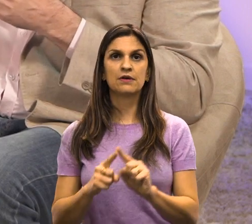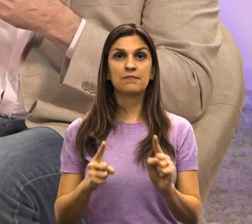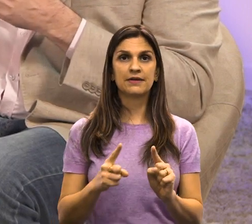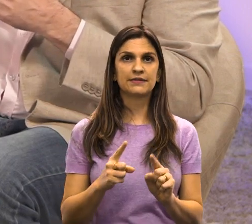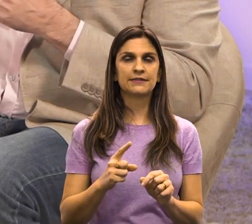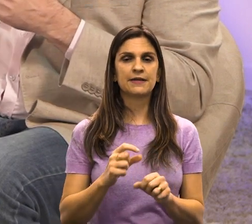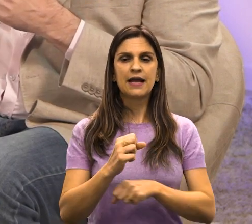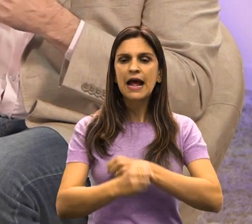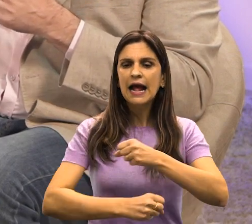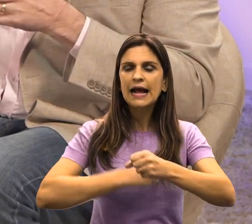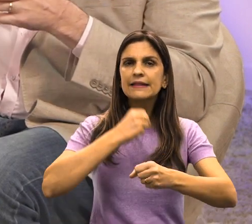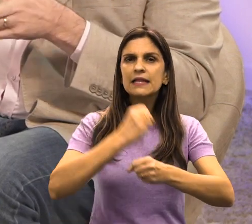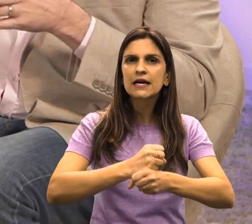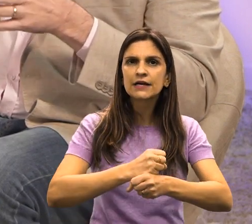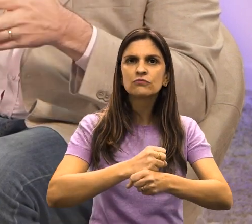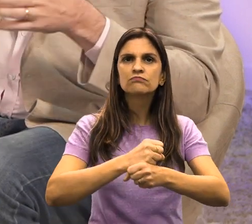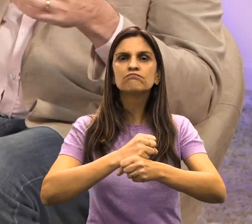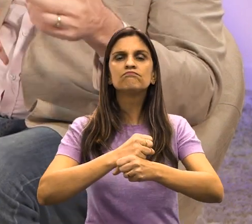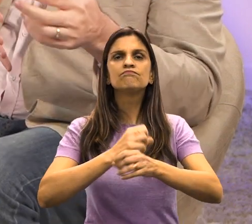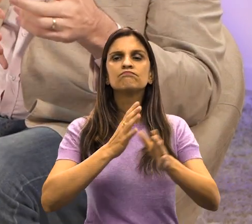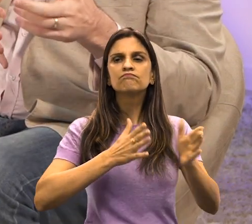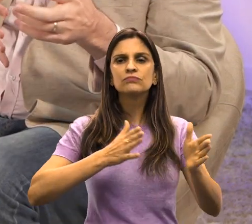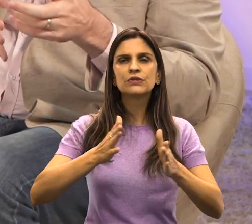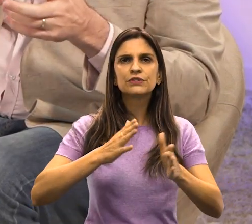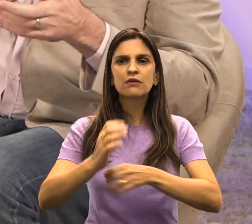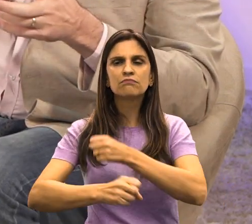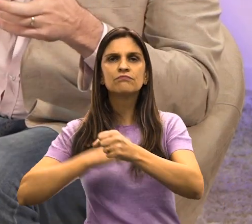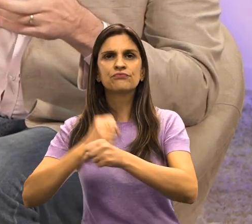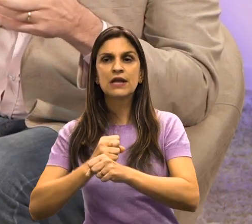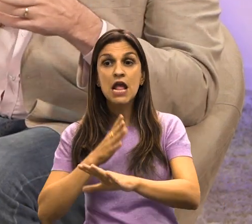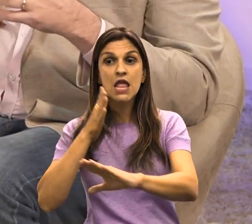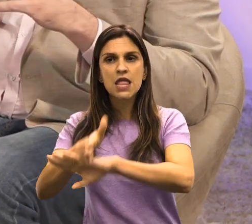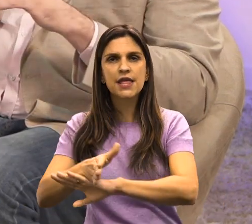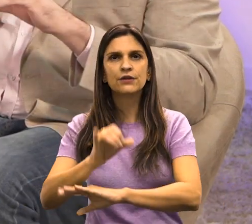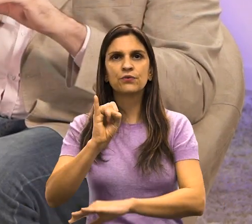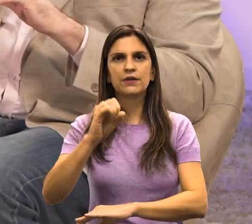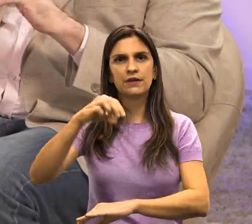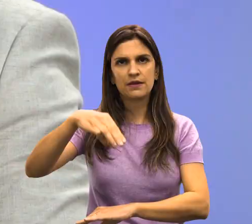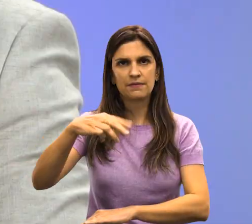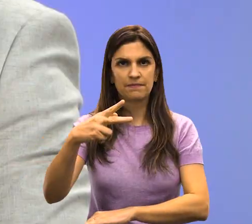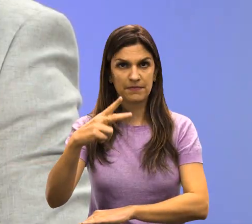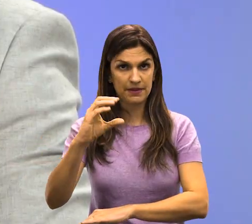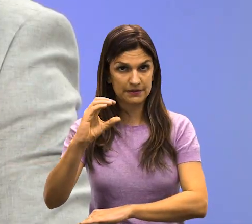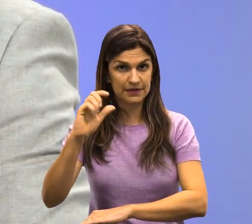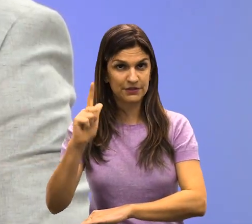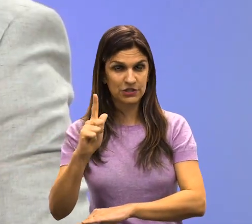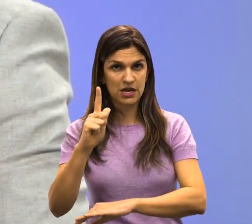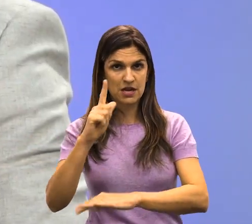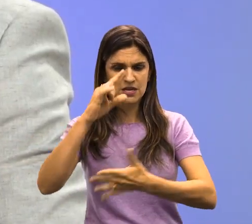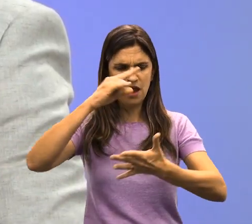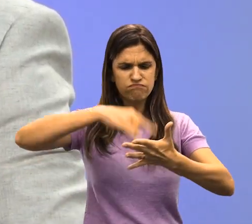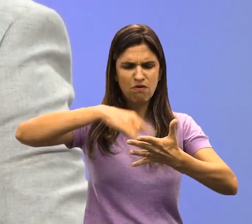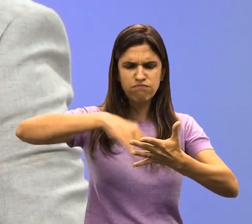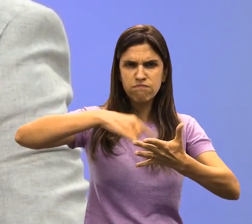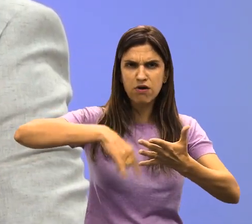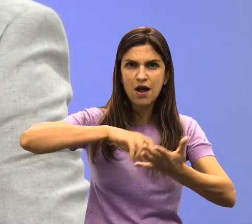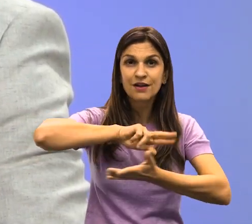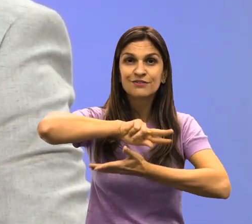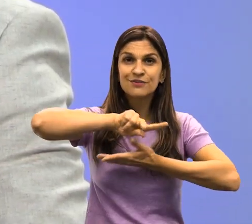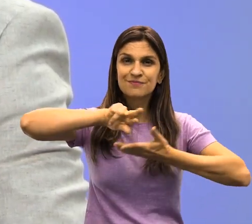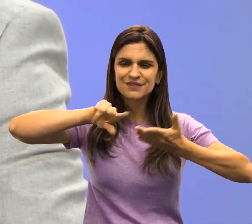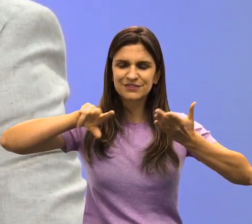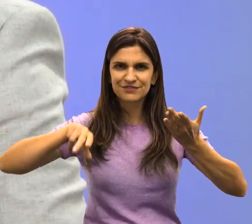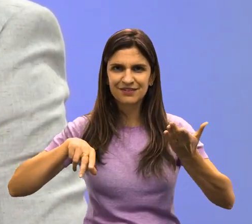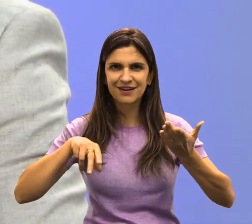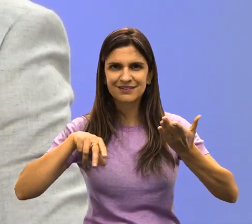em 12 meses ele deveria procurar o IMPCG e levar toda a documentação, todos os